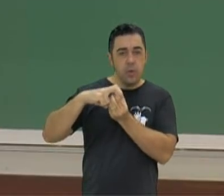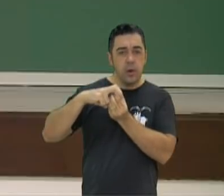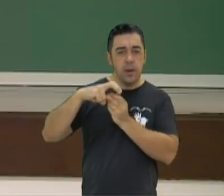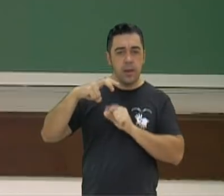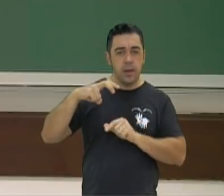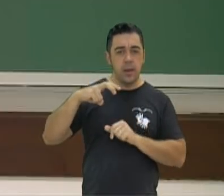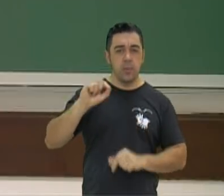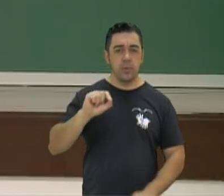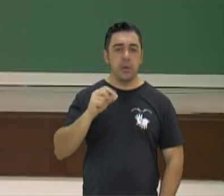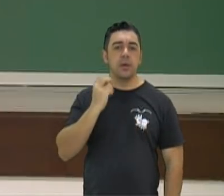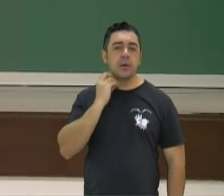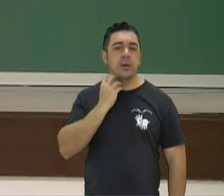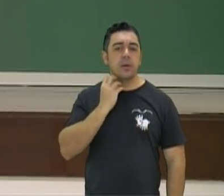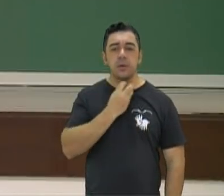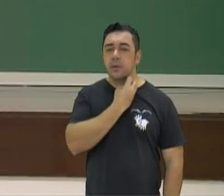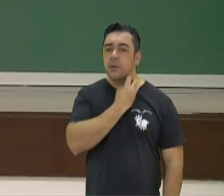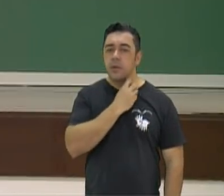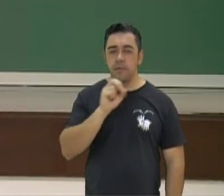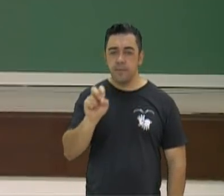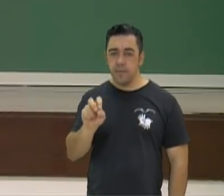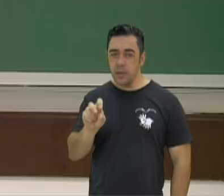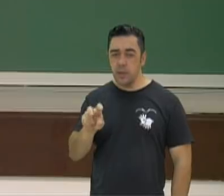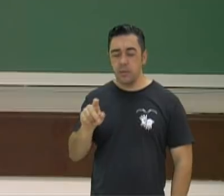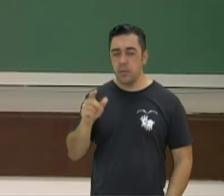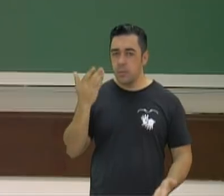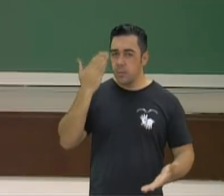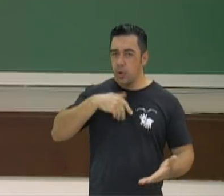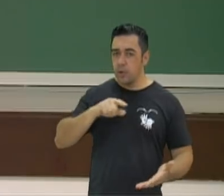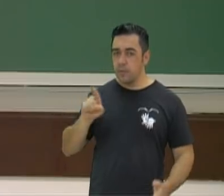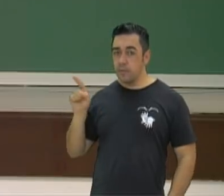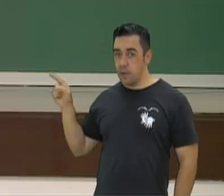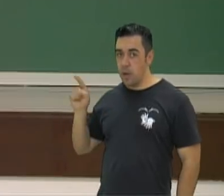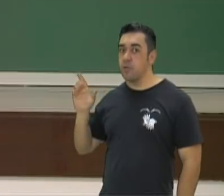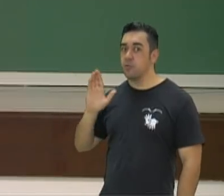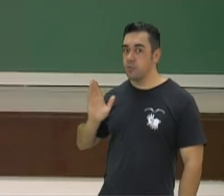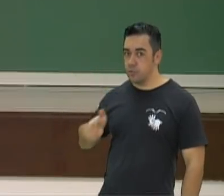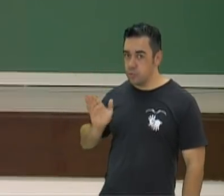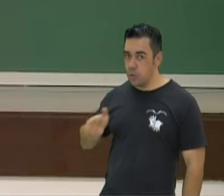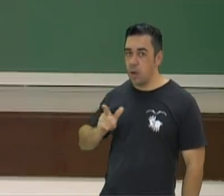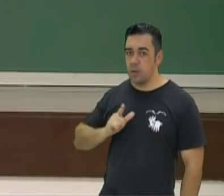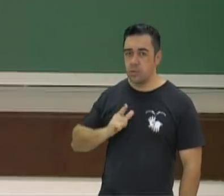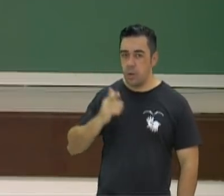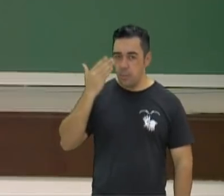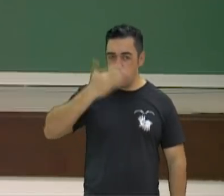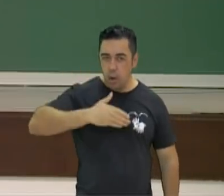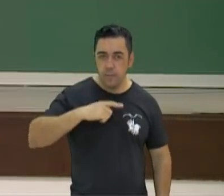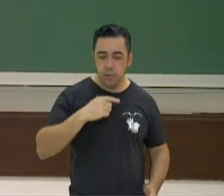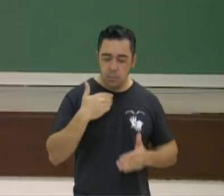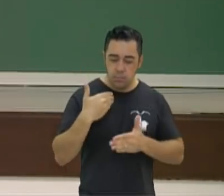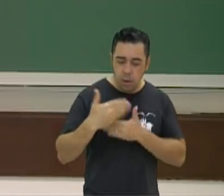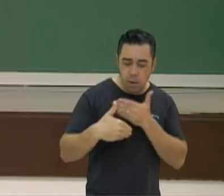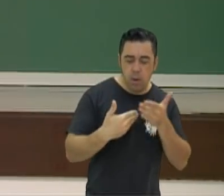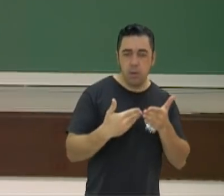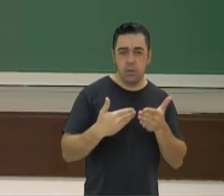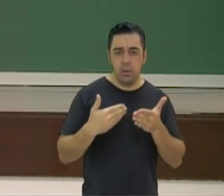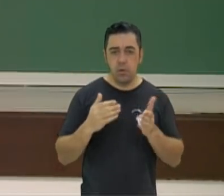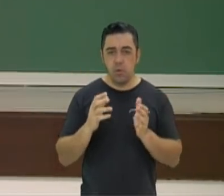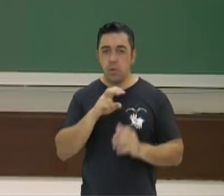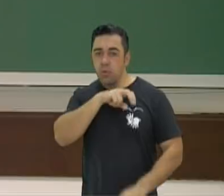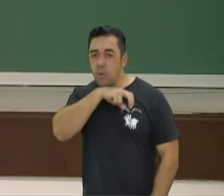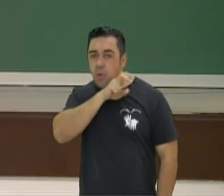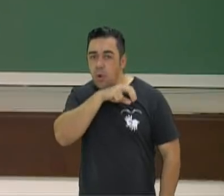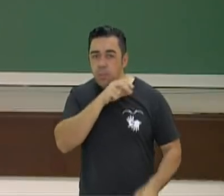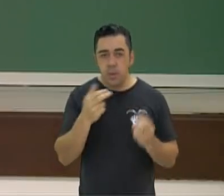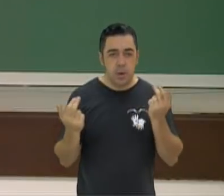as glândulas de veneno. Então mostrando aí que pode ser que já tenha surgido aqui e que isso foi sendo repassado, as cobras também têm isso.